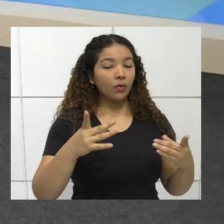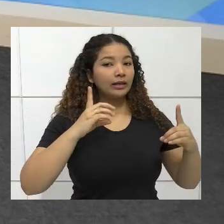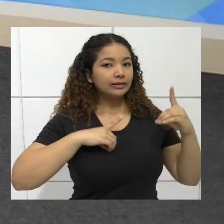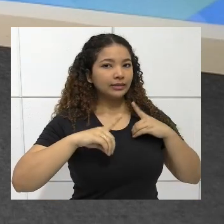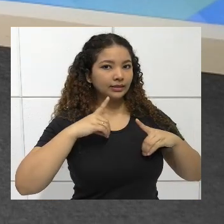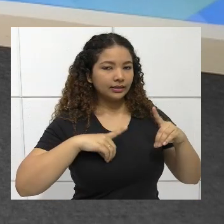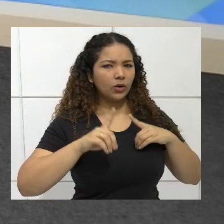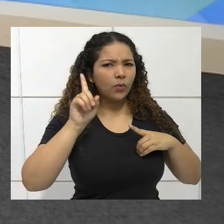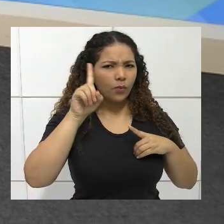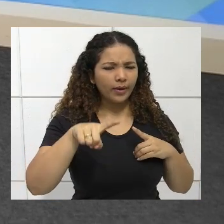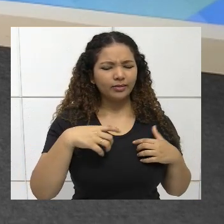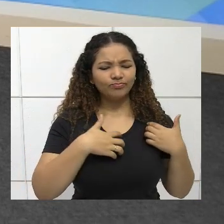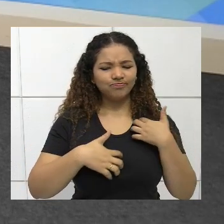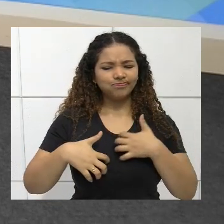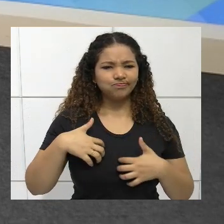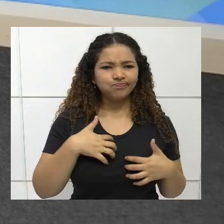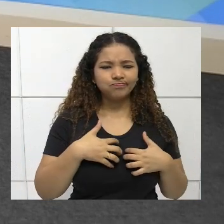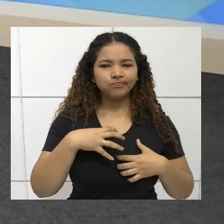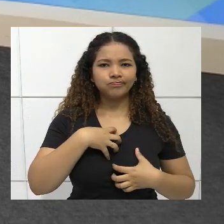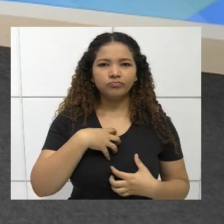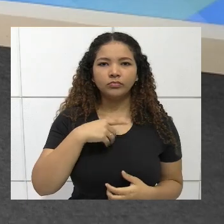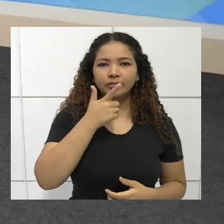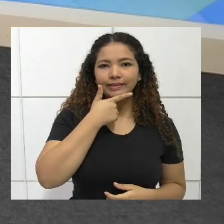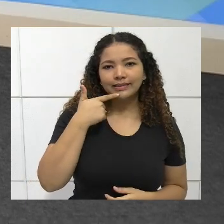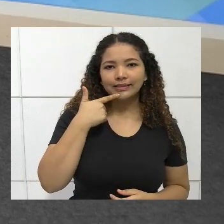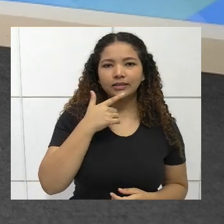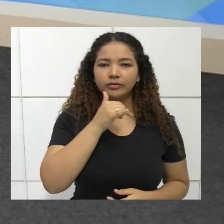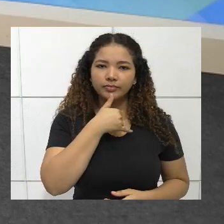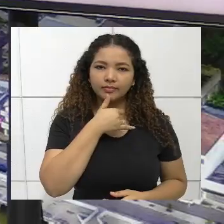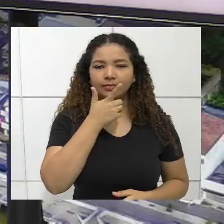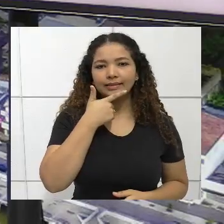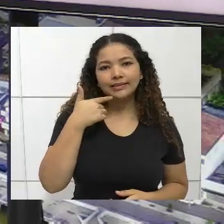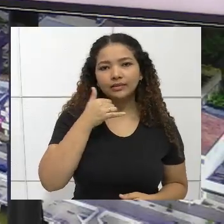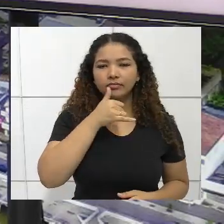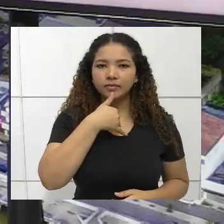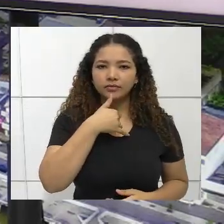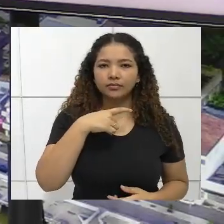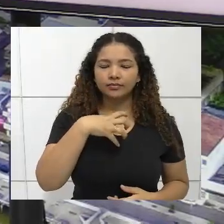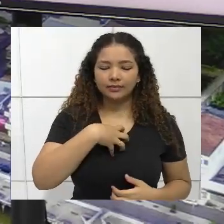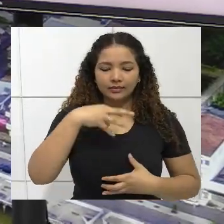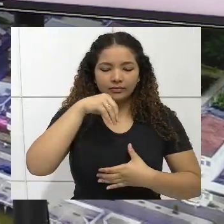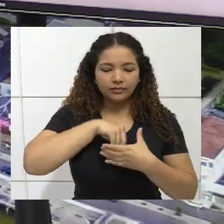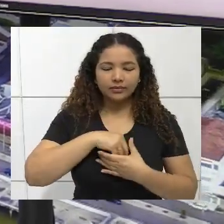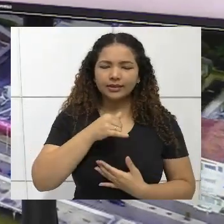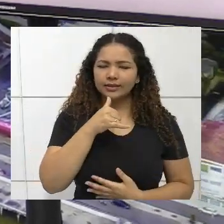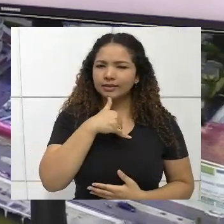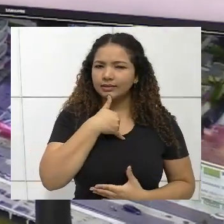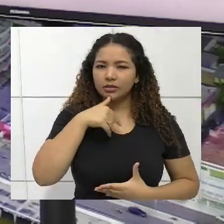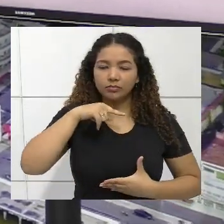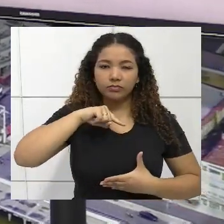um transtorno de humor caracterizado principalmente por uma tristeza profunda, né?